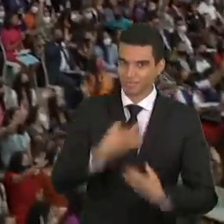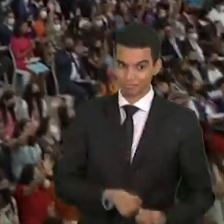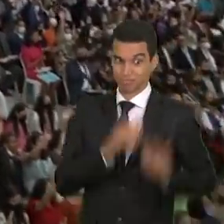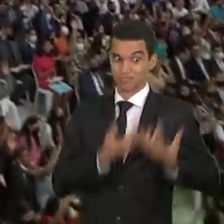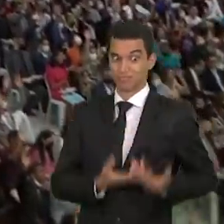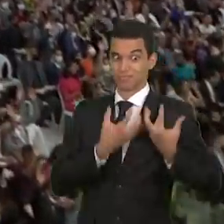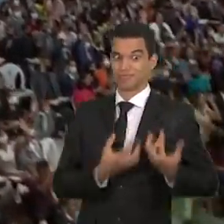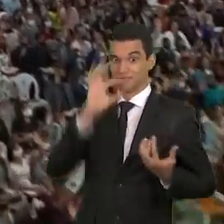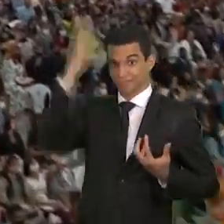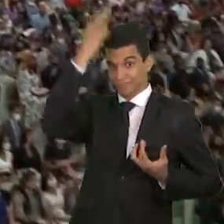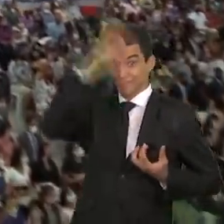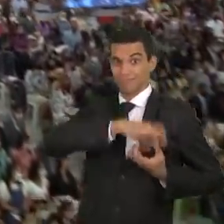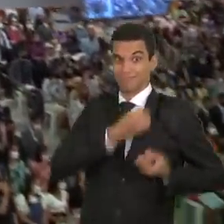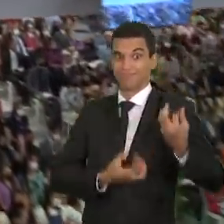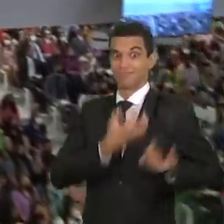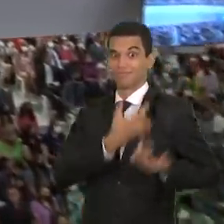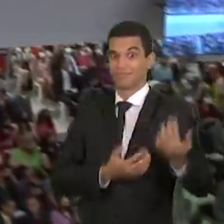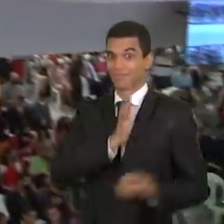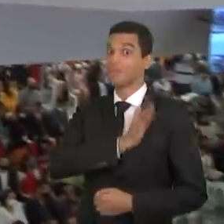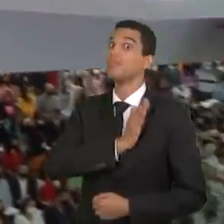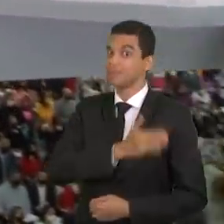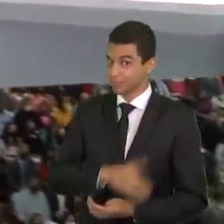aqui?